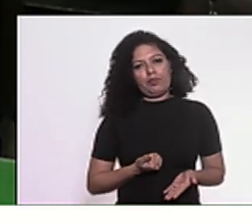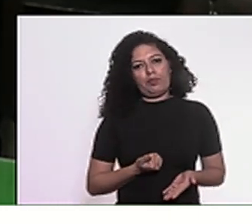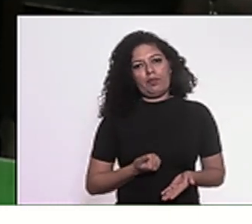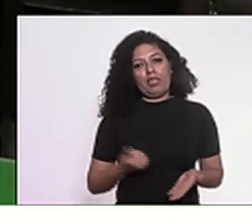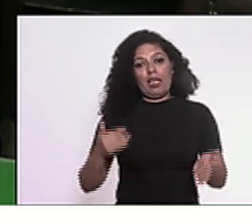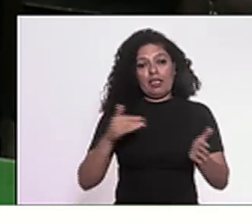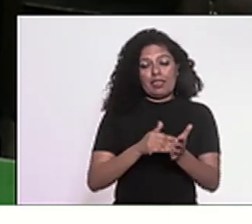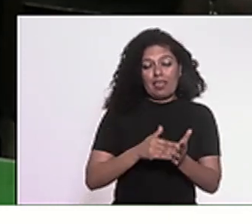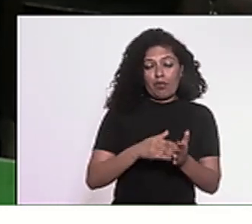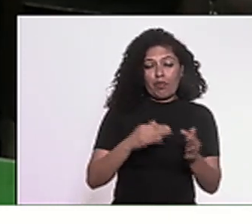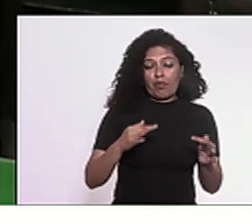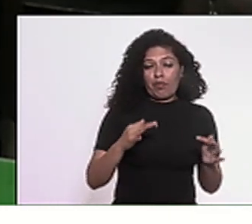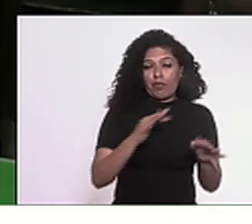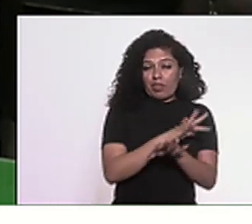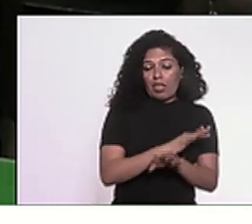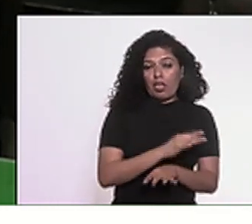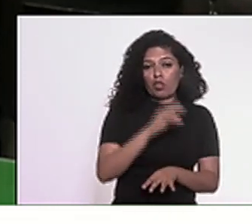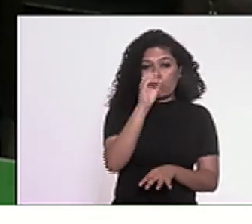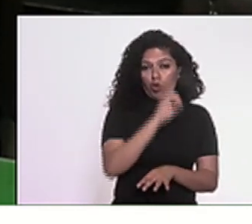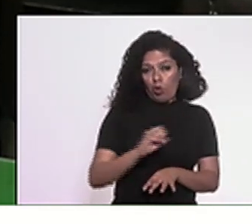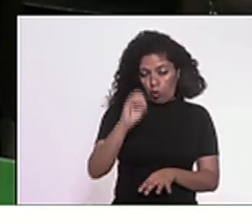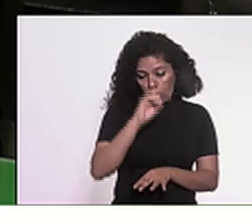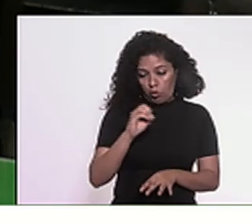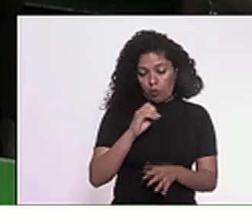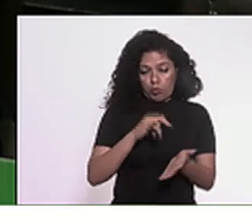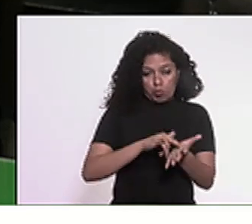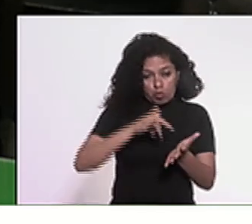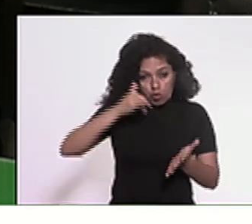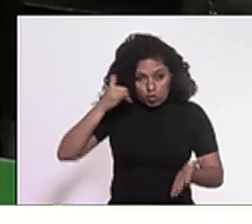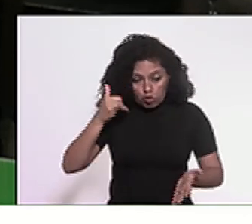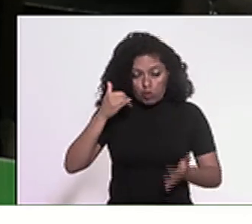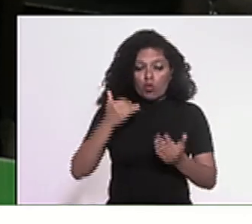Até o final de outubro, esse disque já estará funcionando